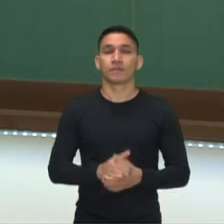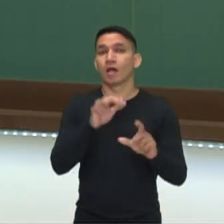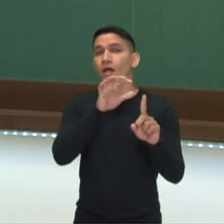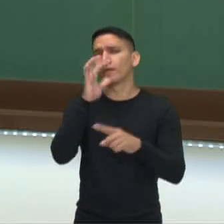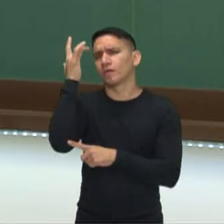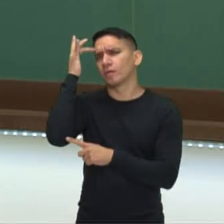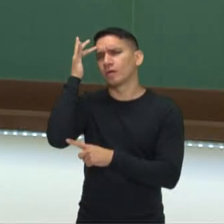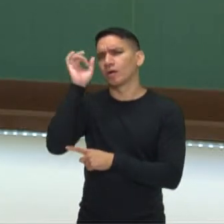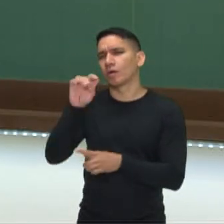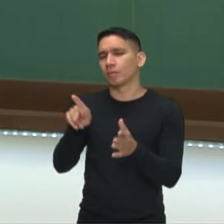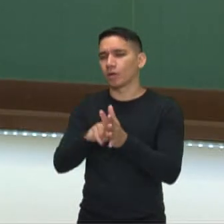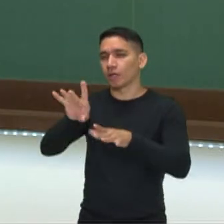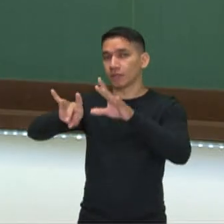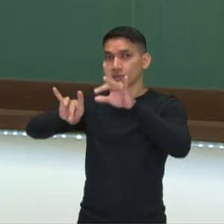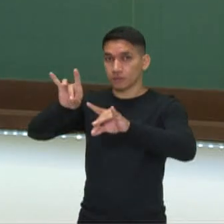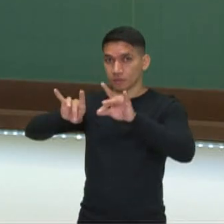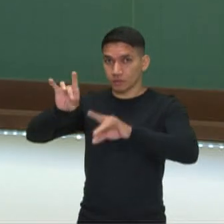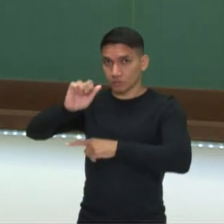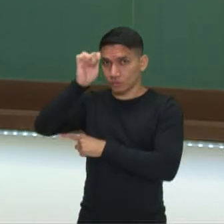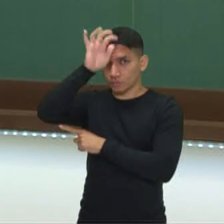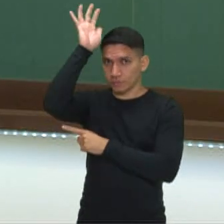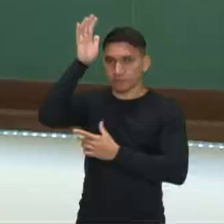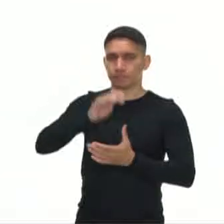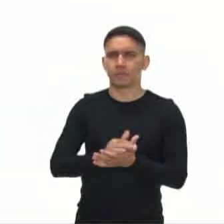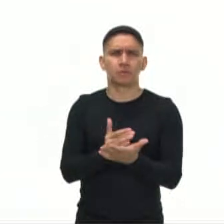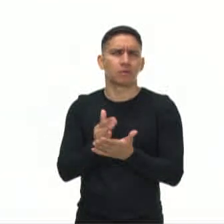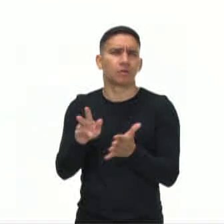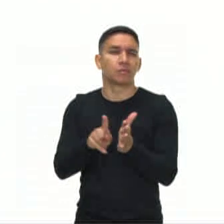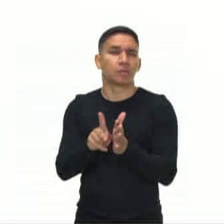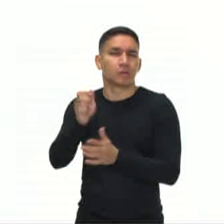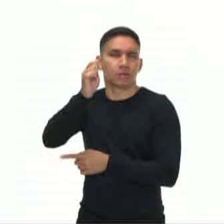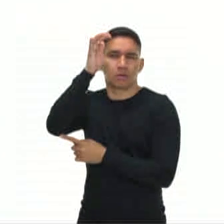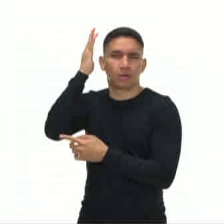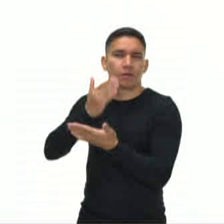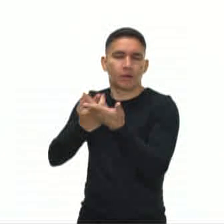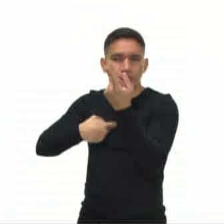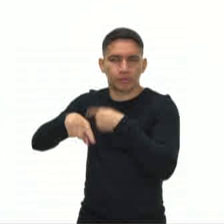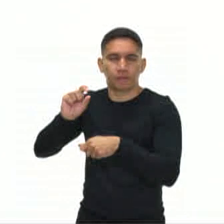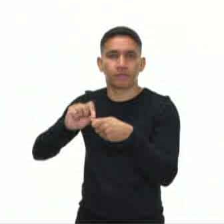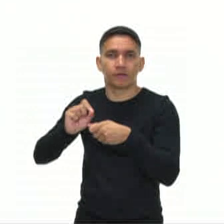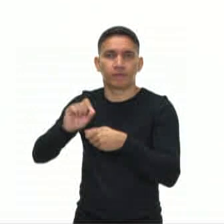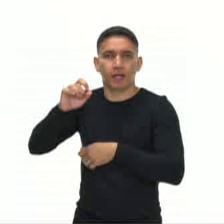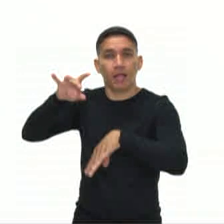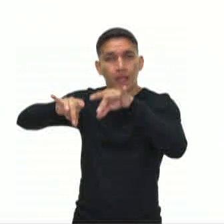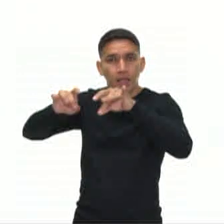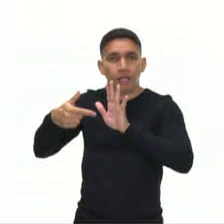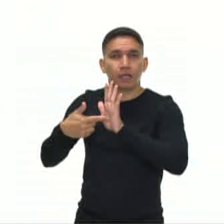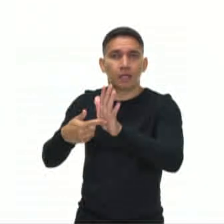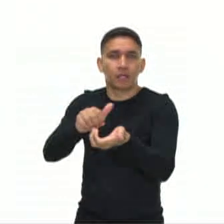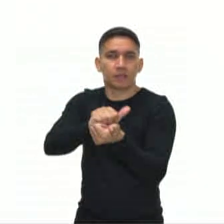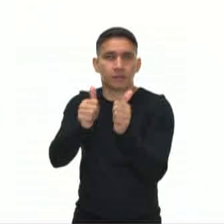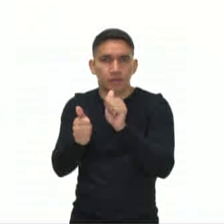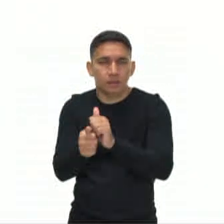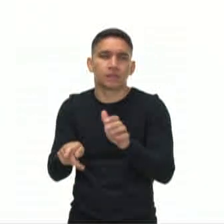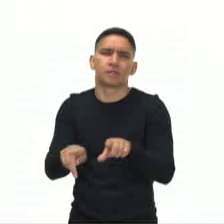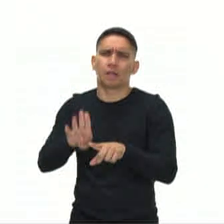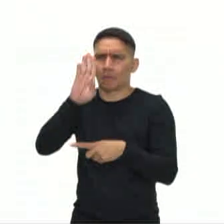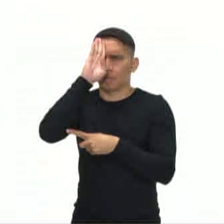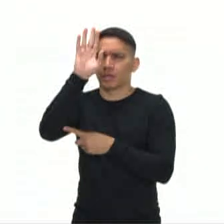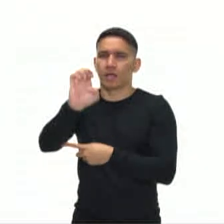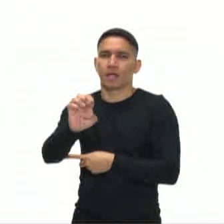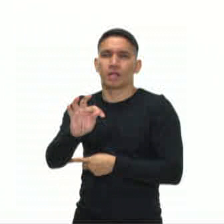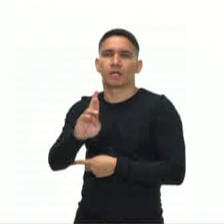Influência e maturidade do teatro romano. Inicialmente, os romanos somente reproduziram peças estrangeiras sem adaptação, principalmente etrusca, mas